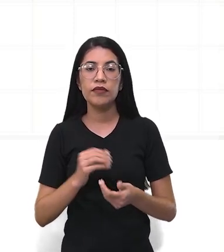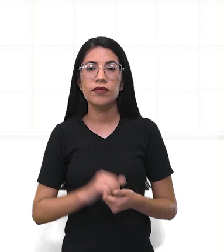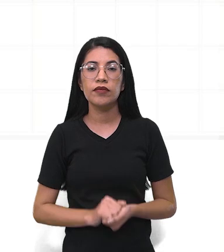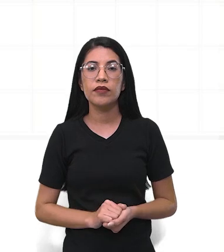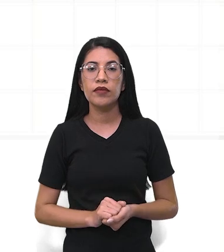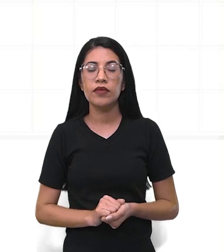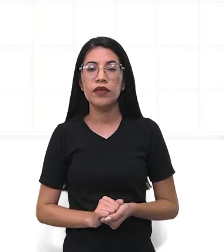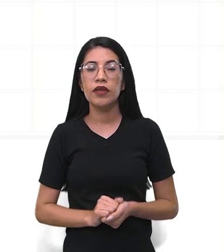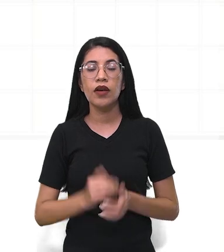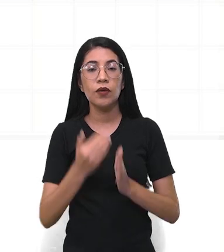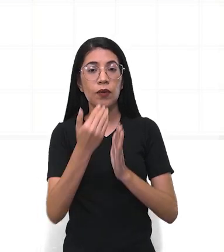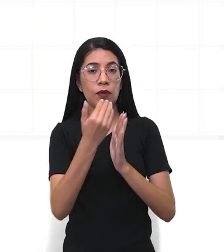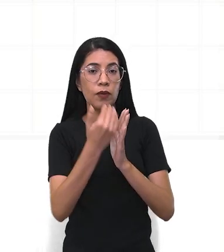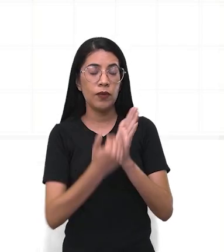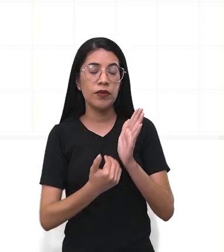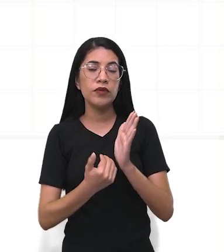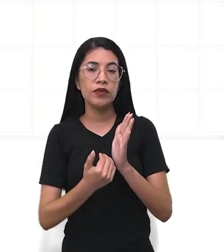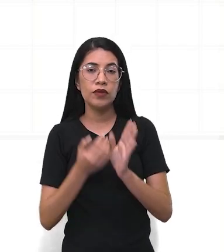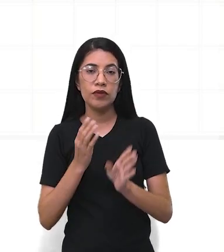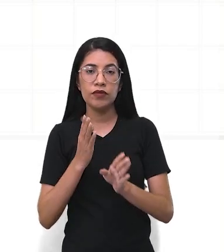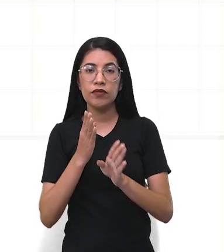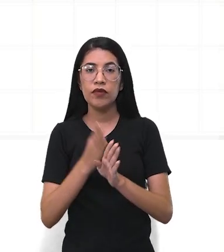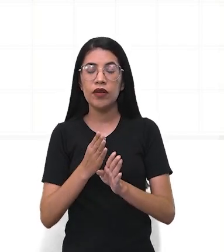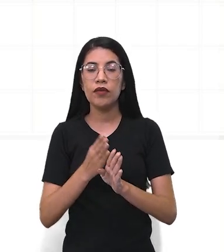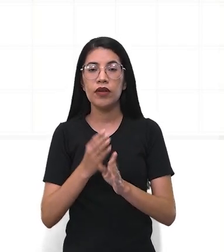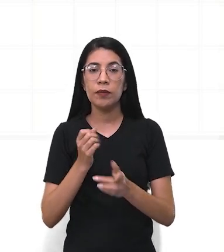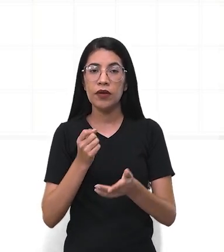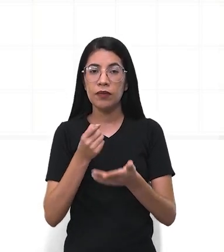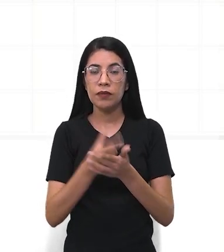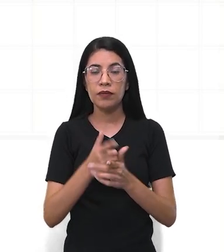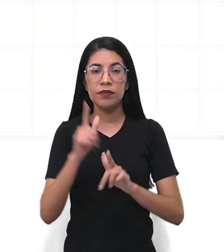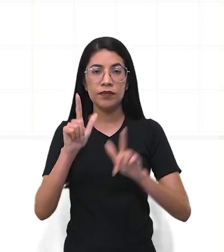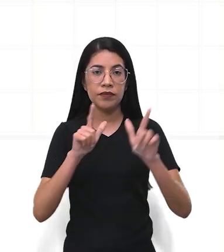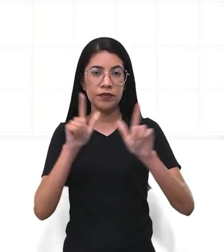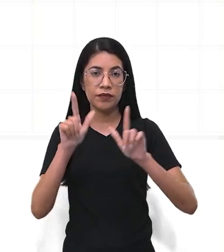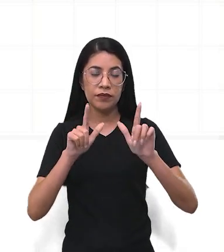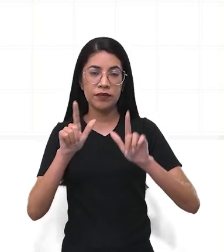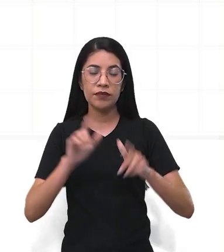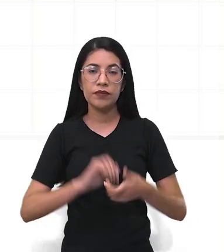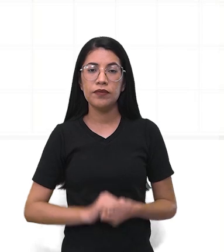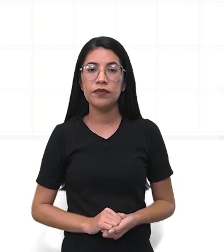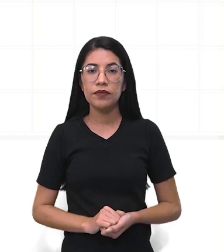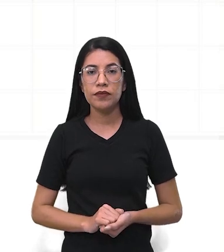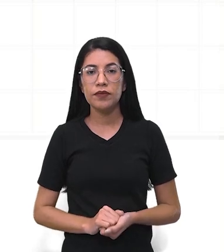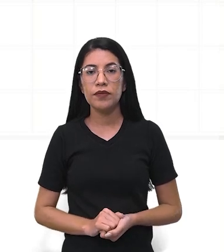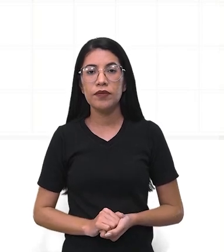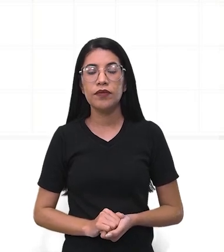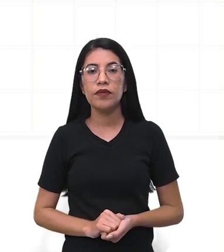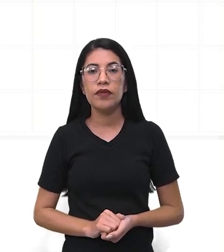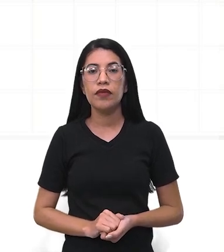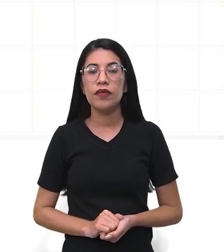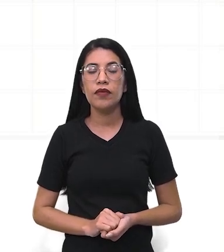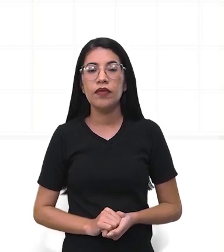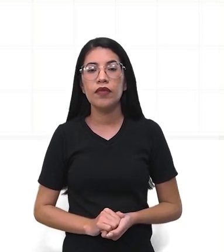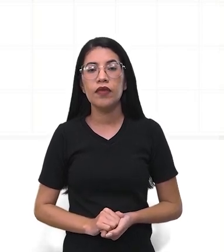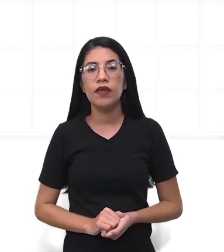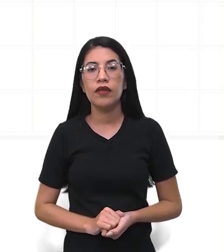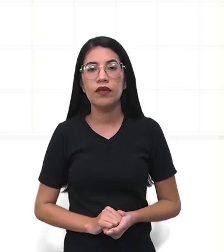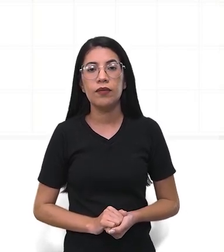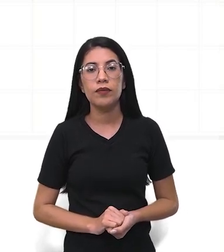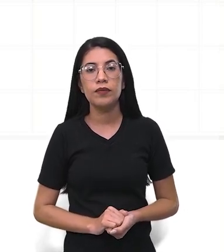será o desconto que nós vamos ter na TV, tá? Que nesse caso aí,